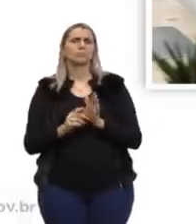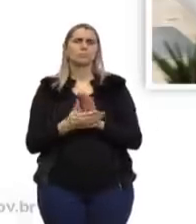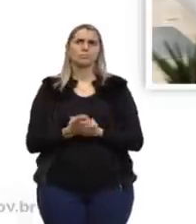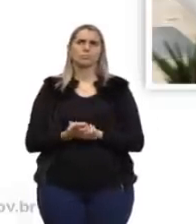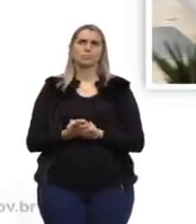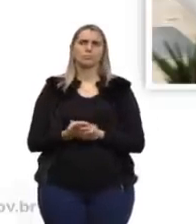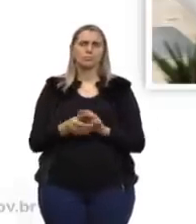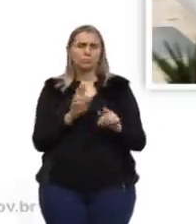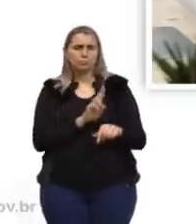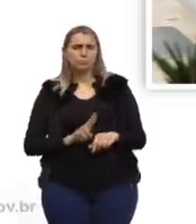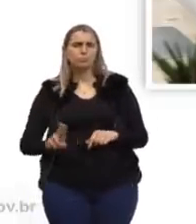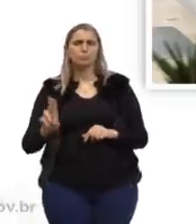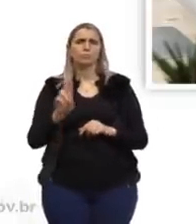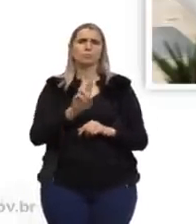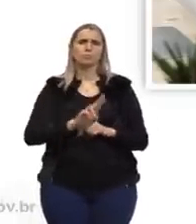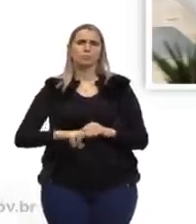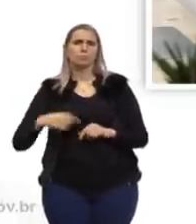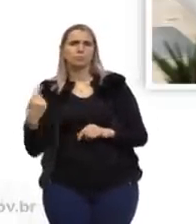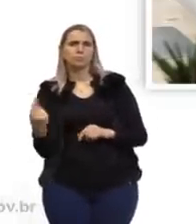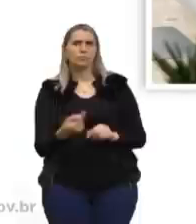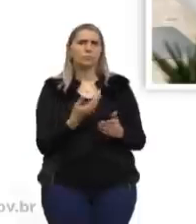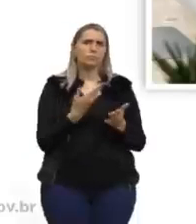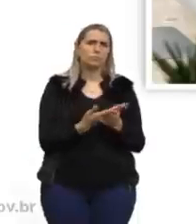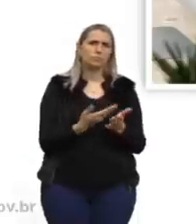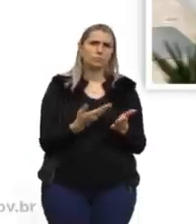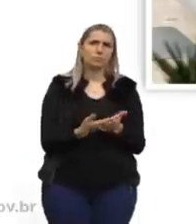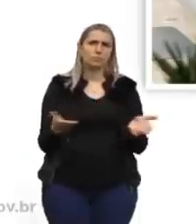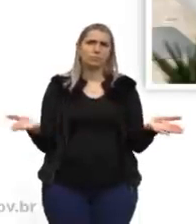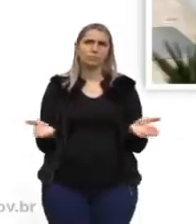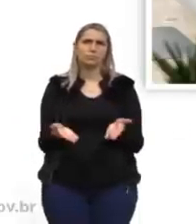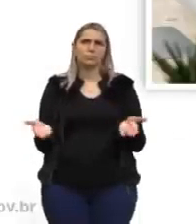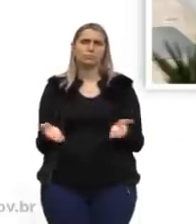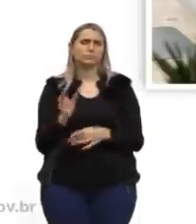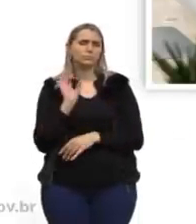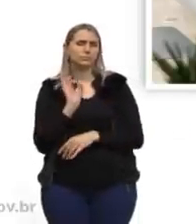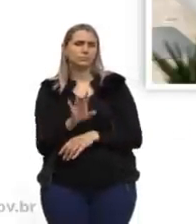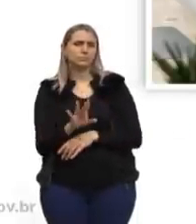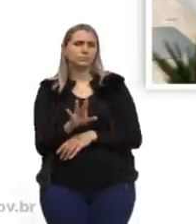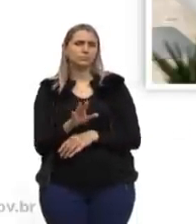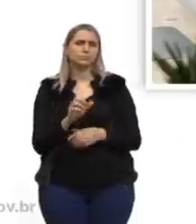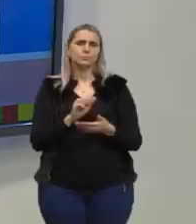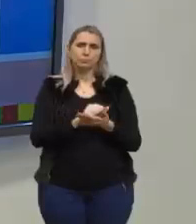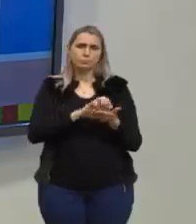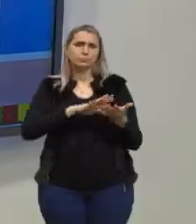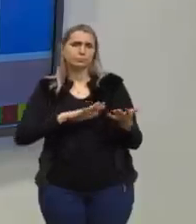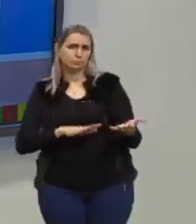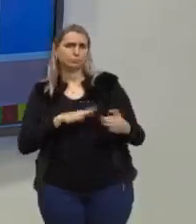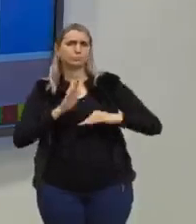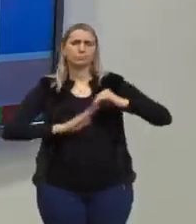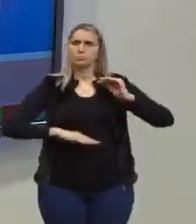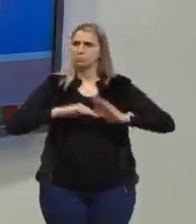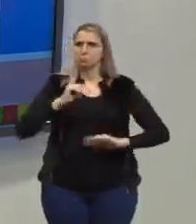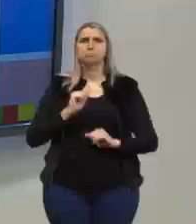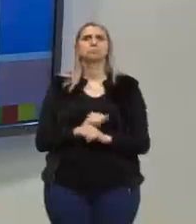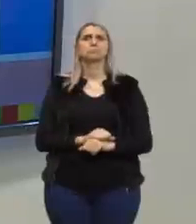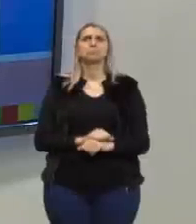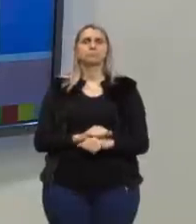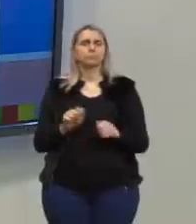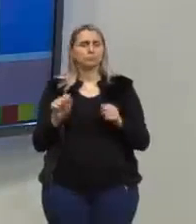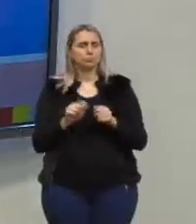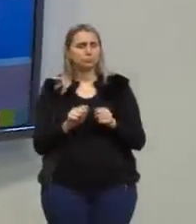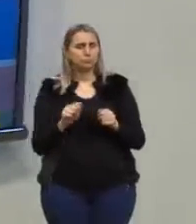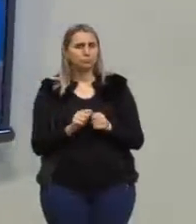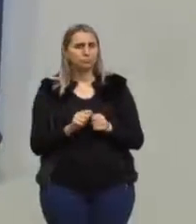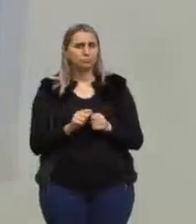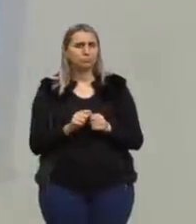e aplicamos, então, na nossa aula de hoje, que será somente aula de exercícios, certo? Então, nós vamos colocar